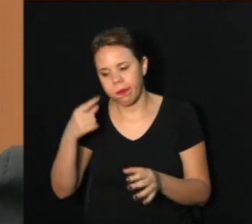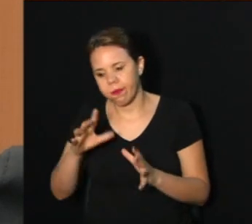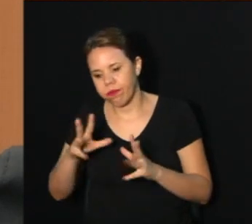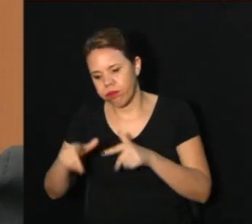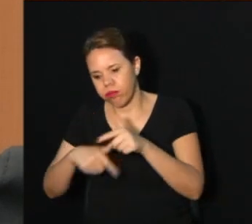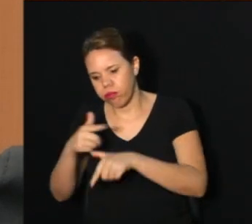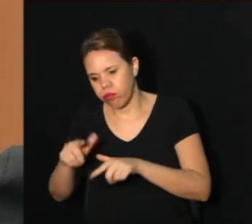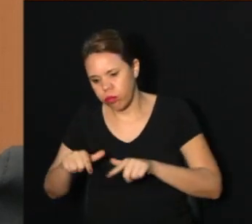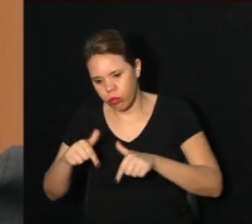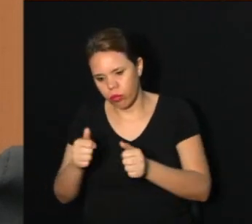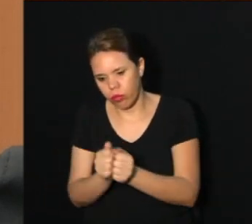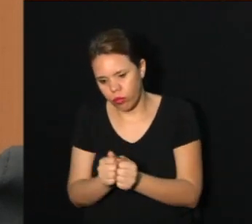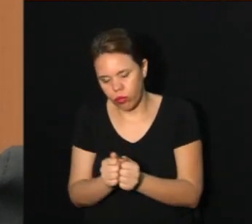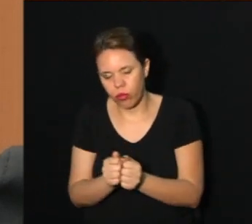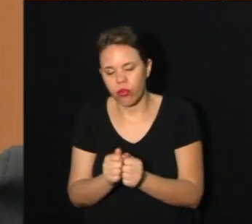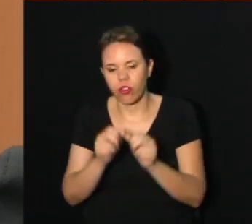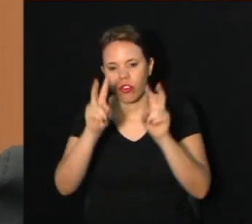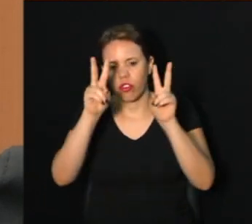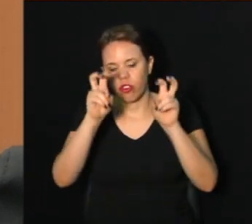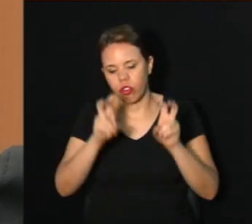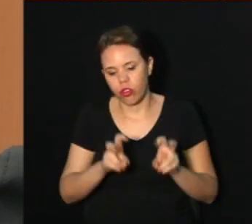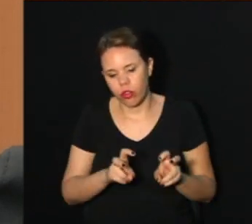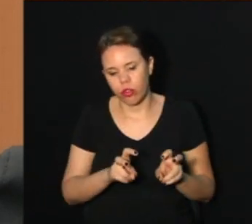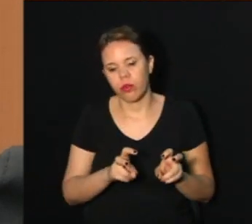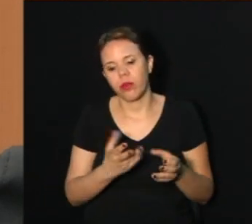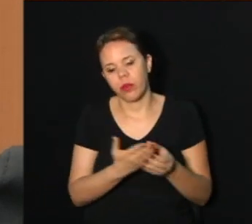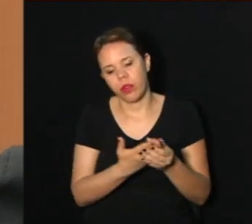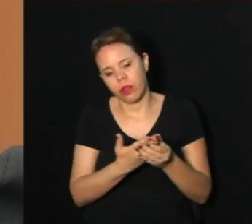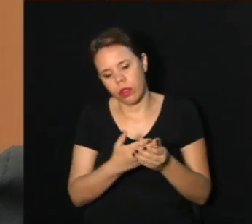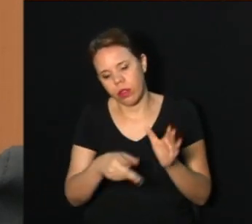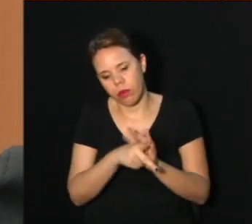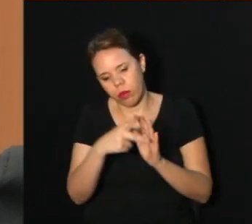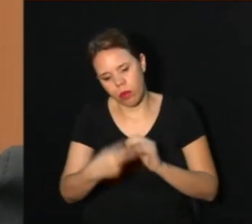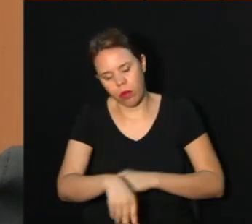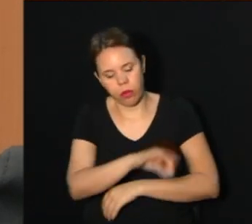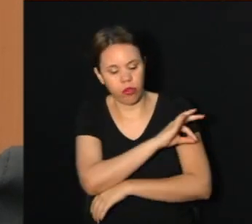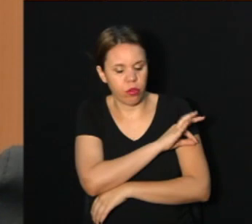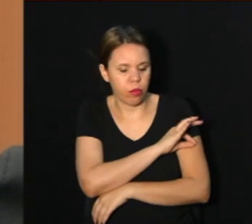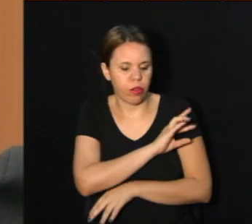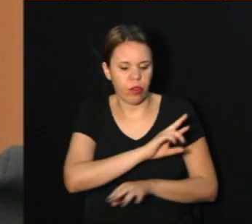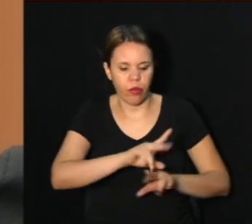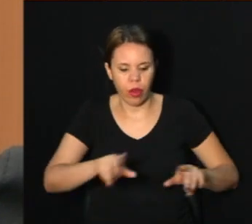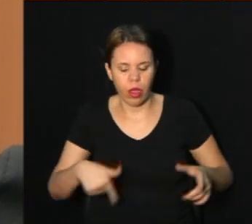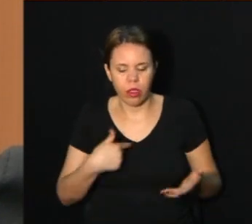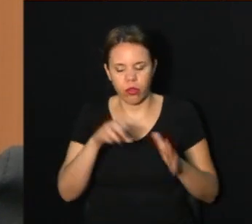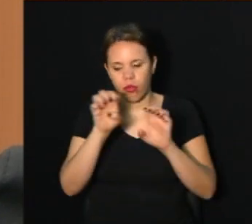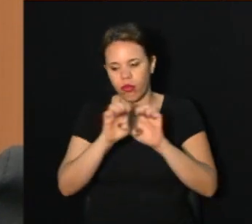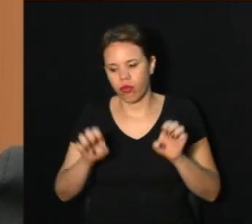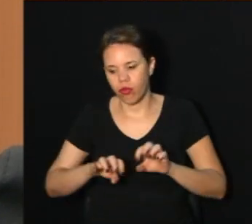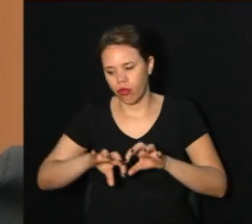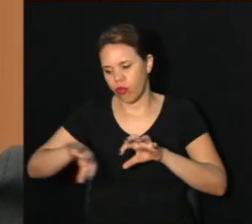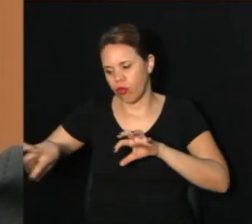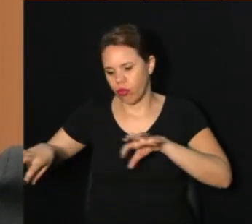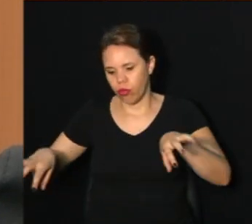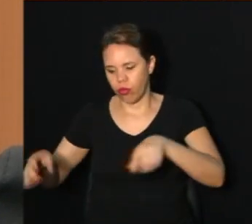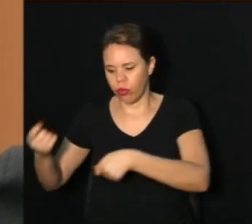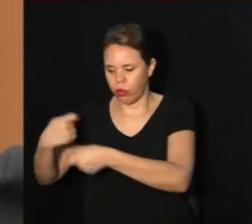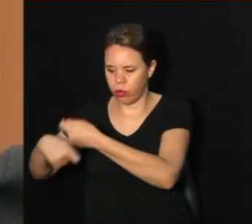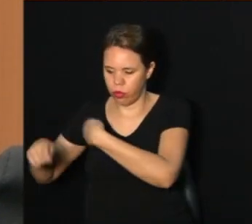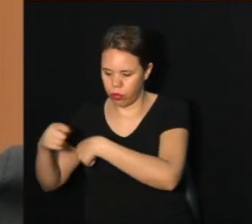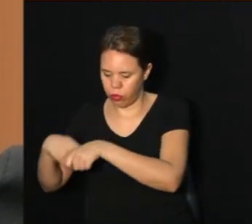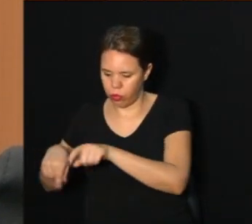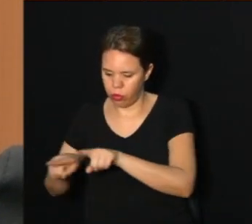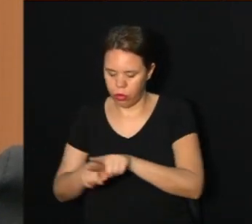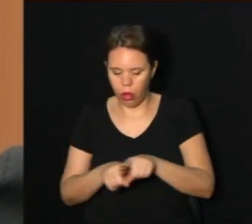nas questões contenciosas judiciais do município. Hoje, basicamente, a estrutura é dividida entre a consultoria administrativa e